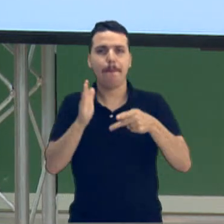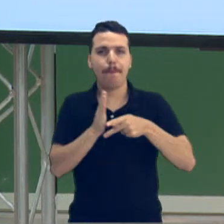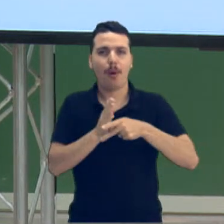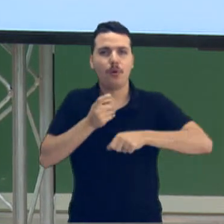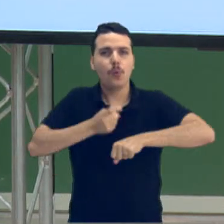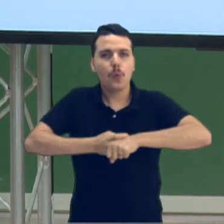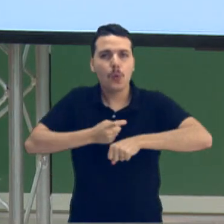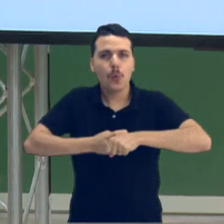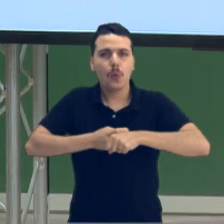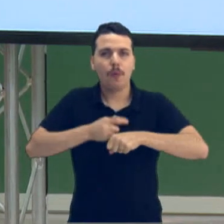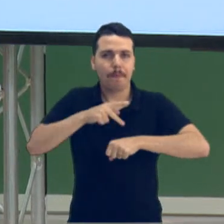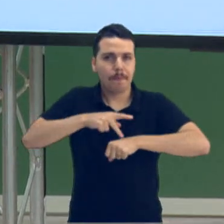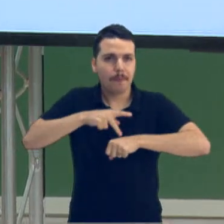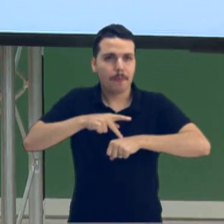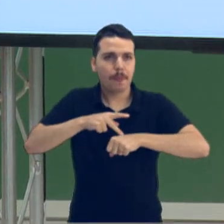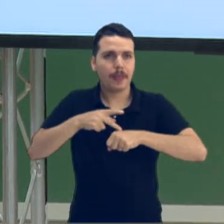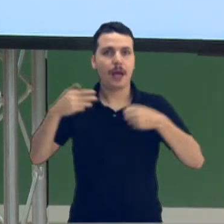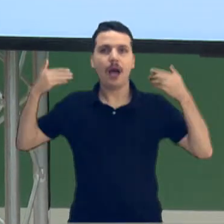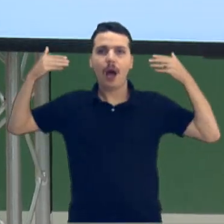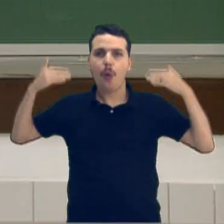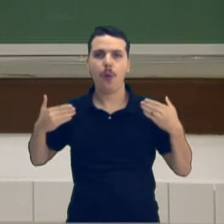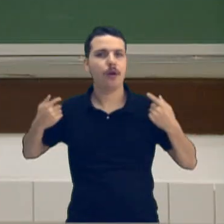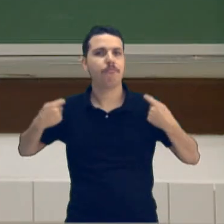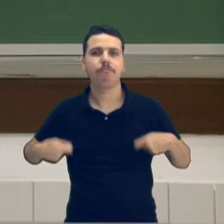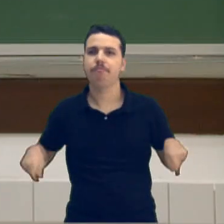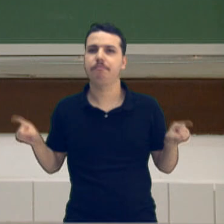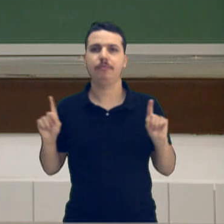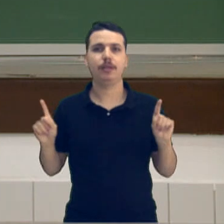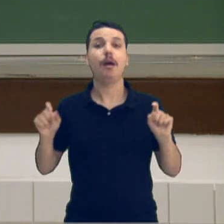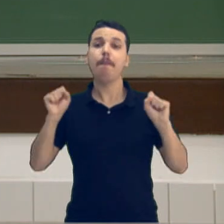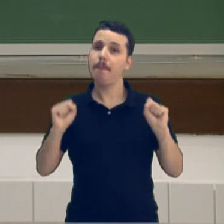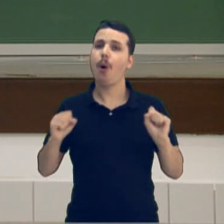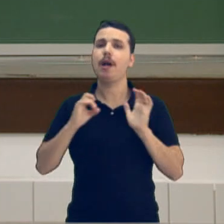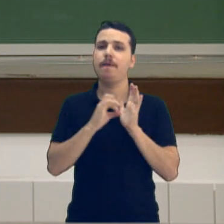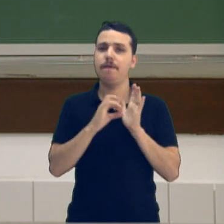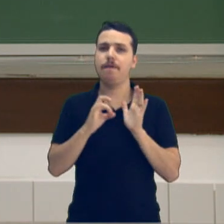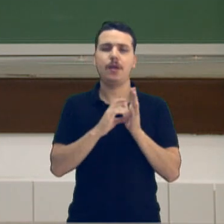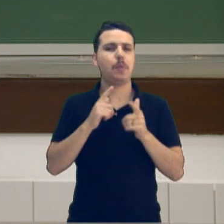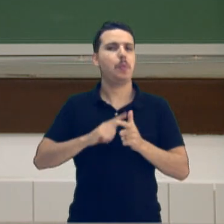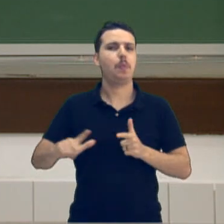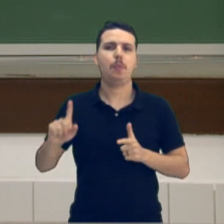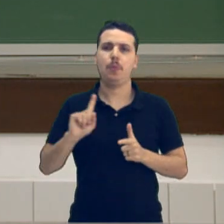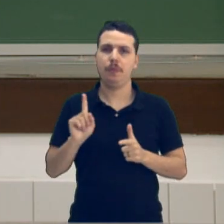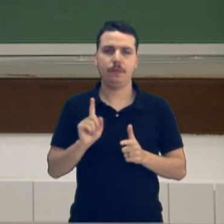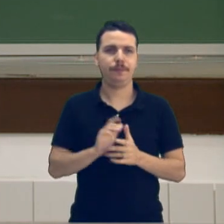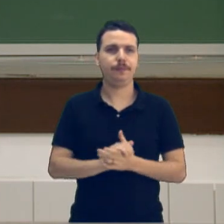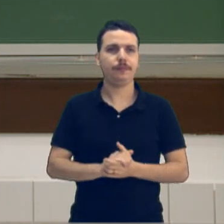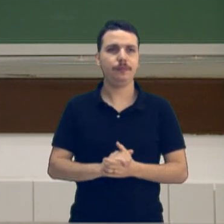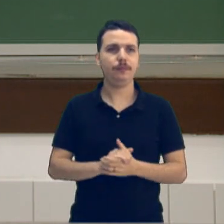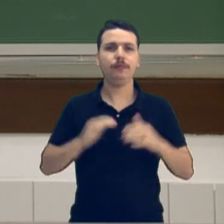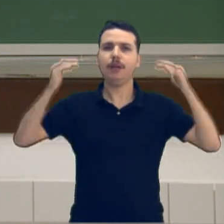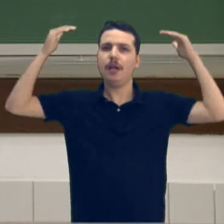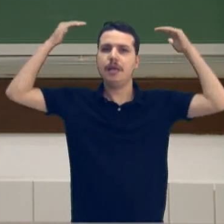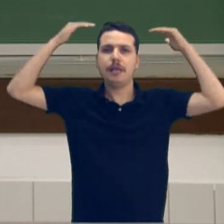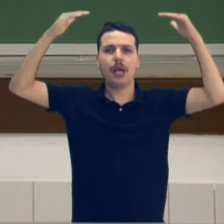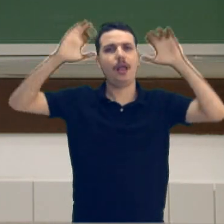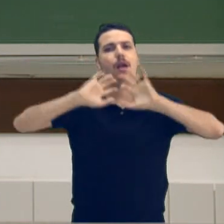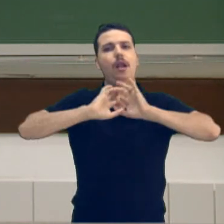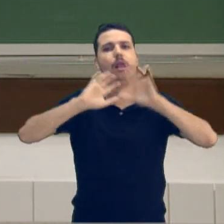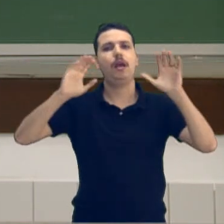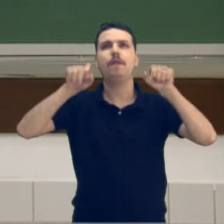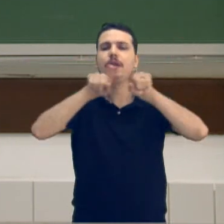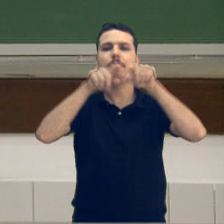bem resistente, a última não precisa ter. Pode ser até de vidro, não tem problema. Mas, e o teto tranquilo quanto